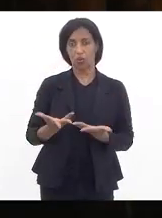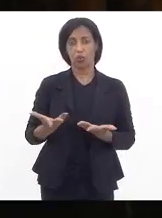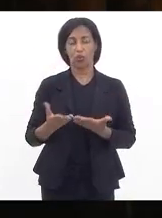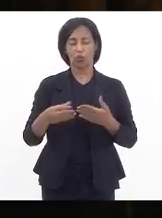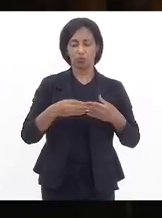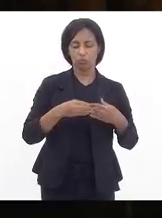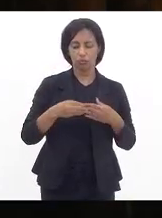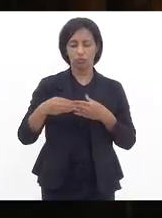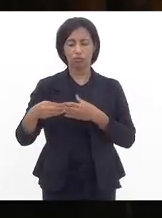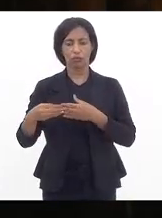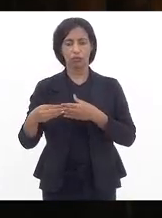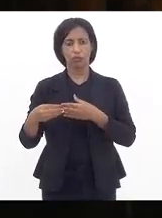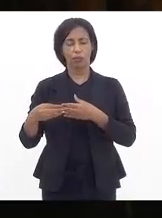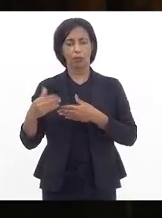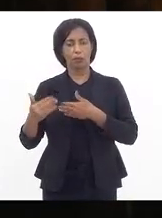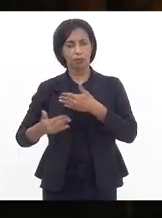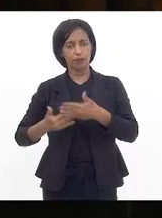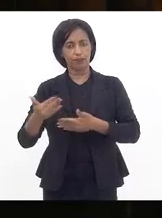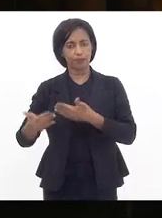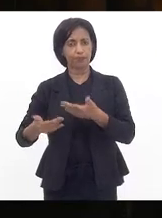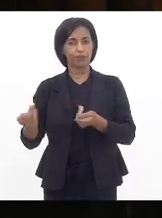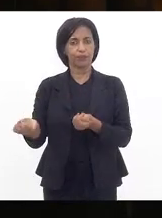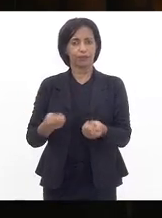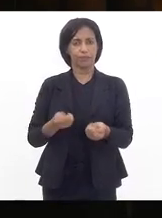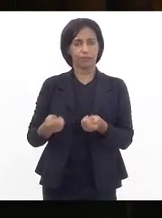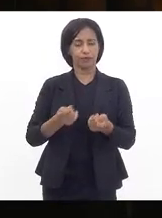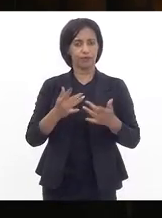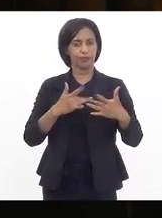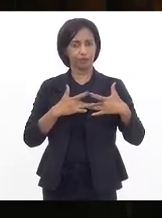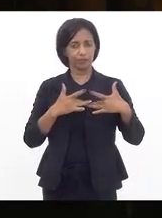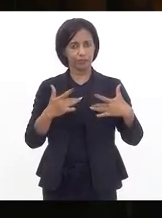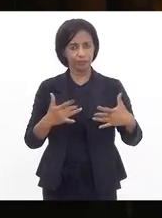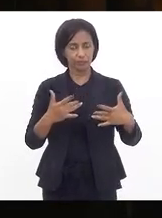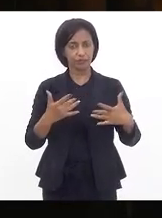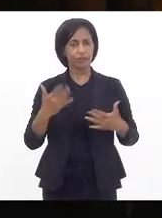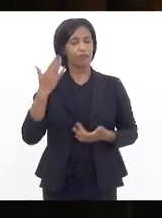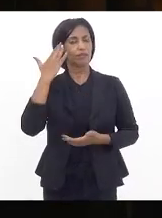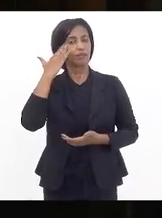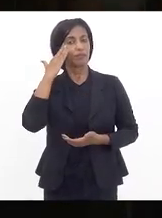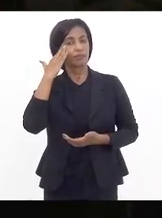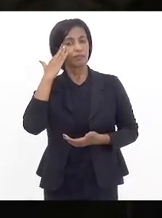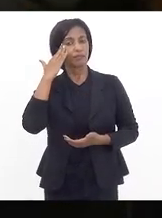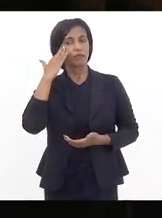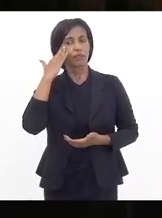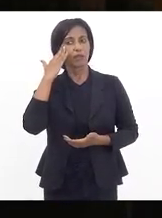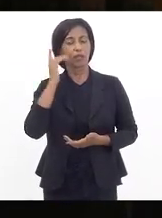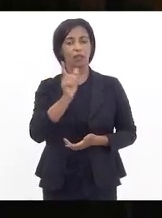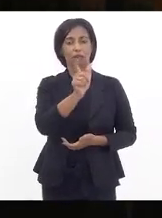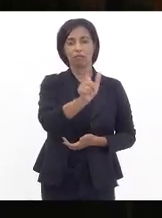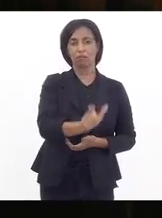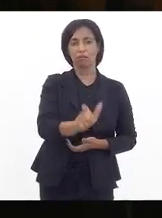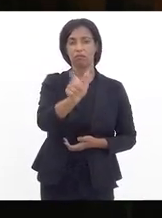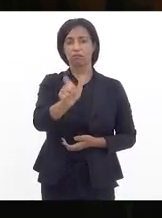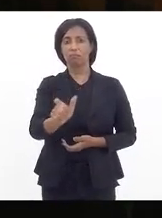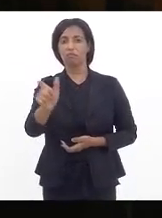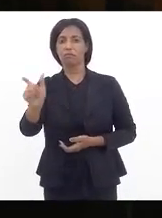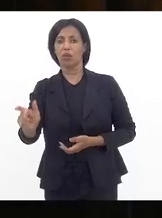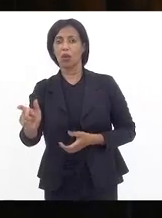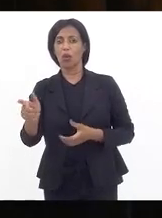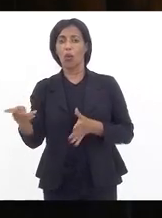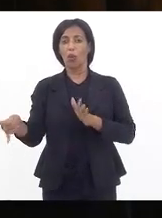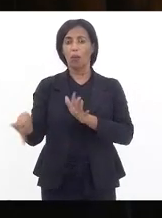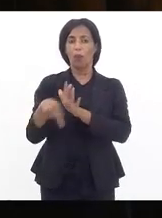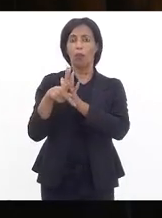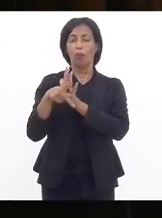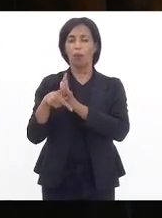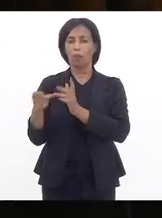conduzem processos de economia solidária entende a as pessoas como parte